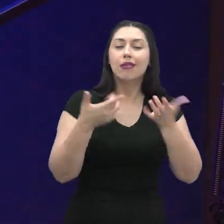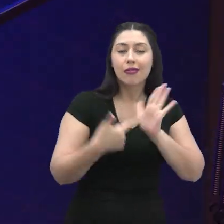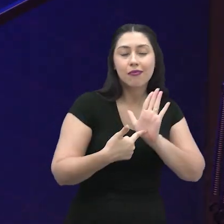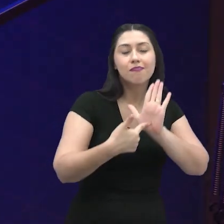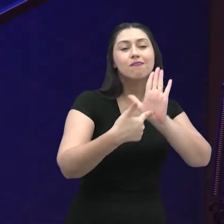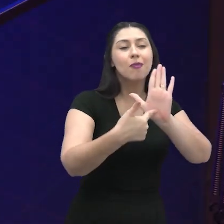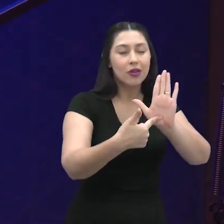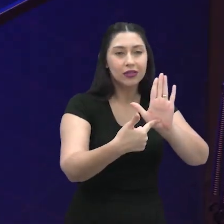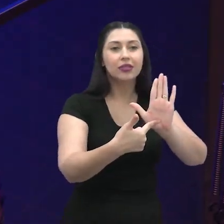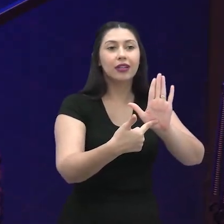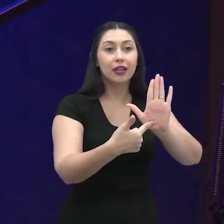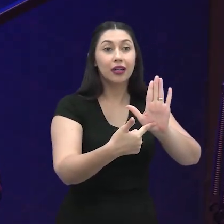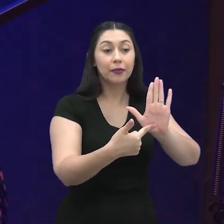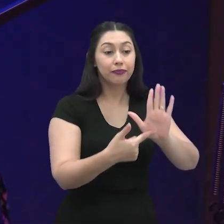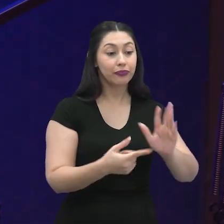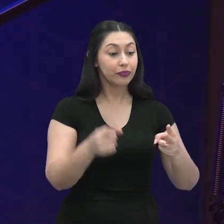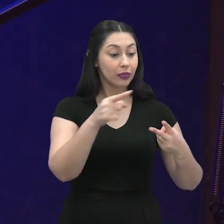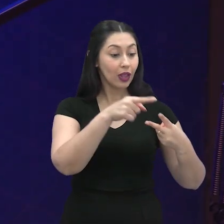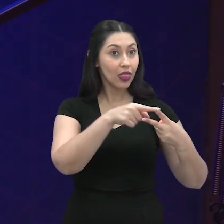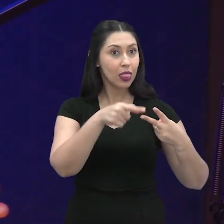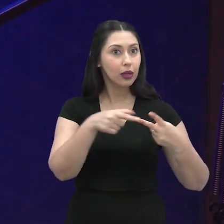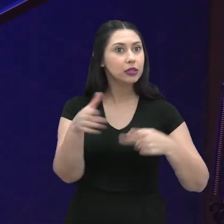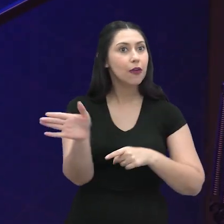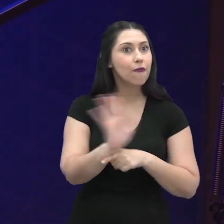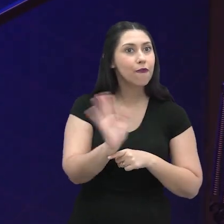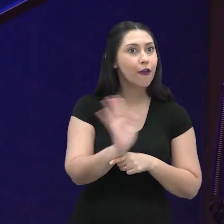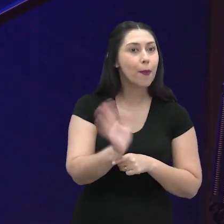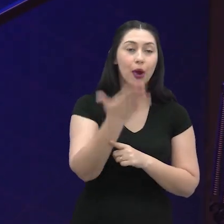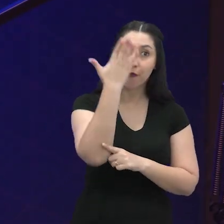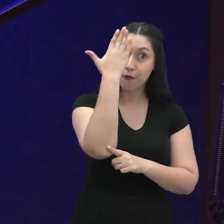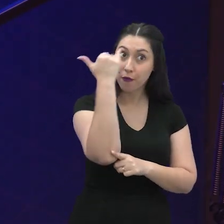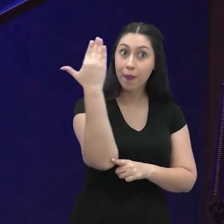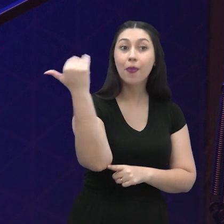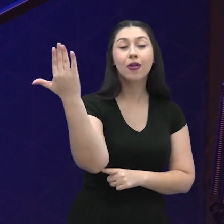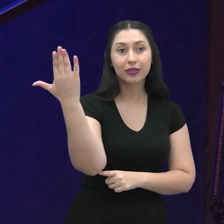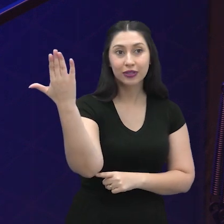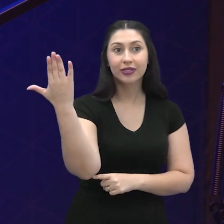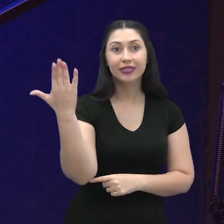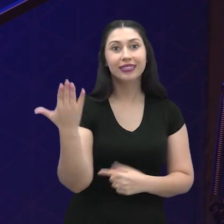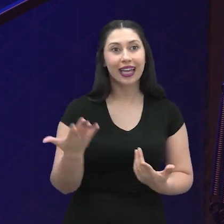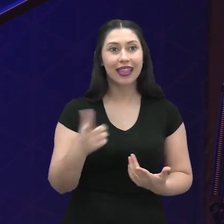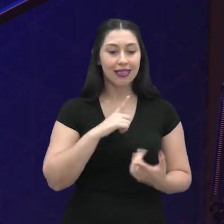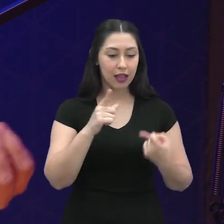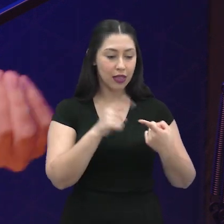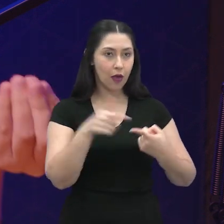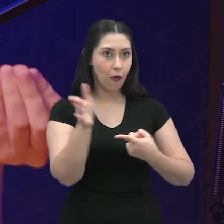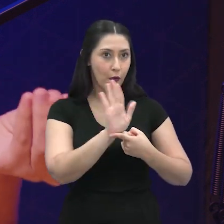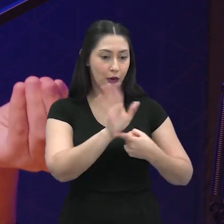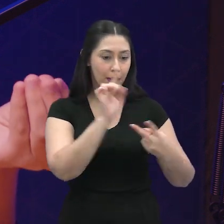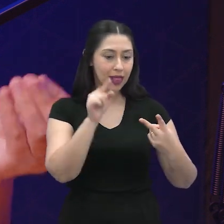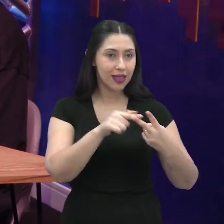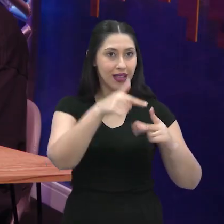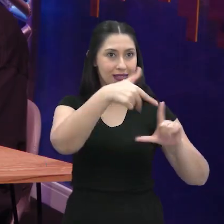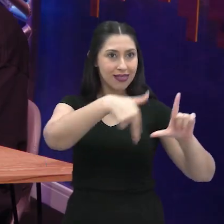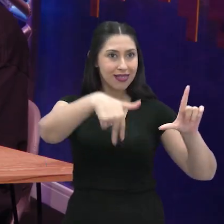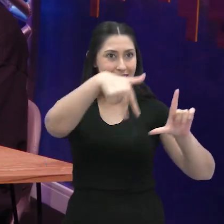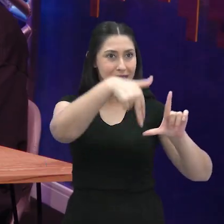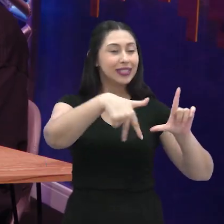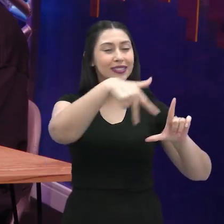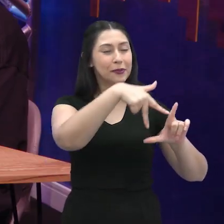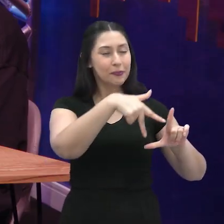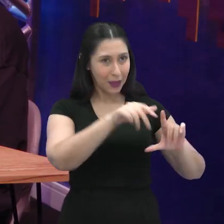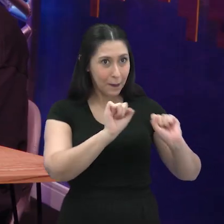trouxe aqui na nossa introdução, né, 2 clássicos da cultura pop. Você citou um filme, né, e também citou uma animação, uma